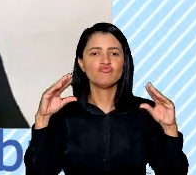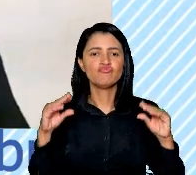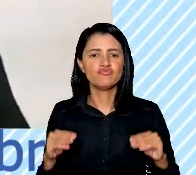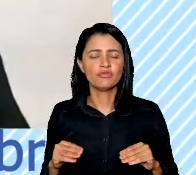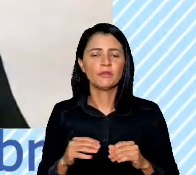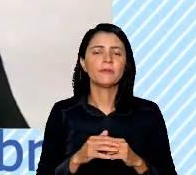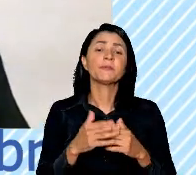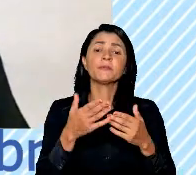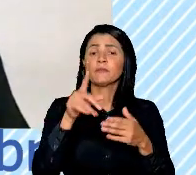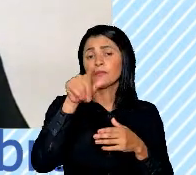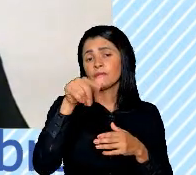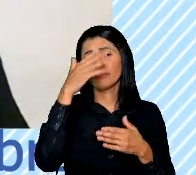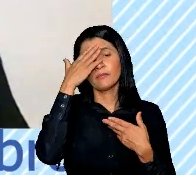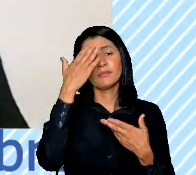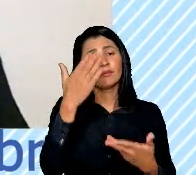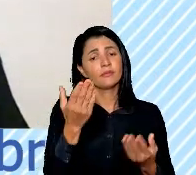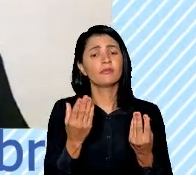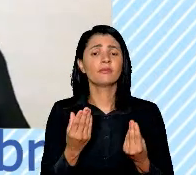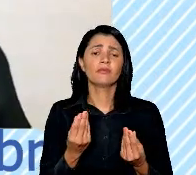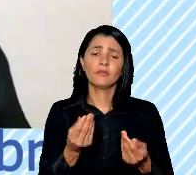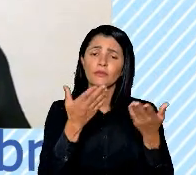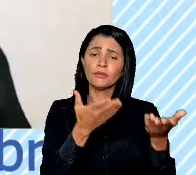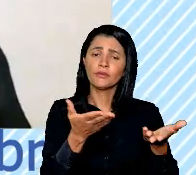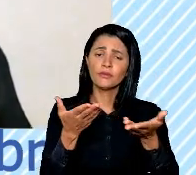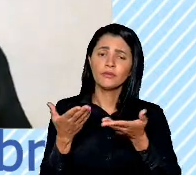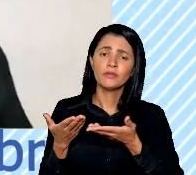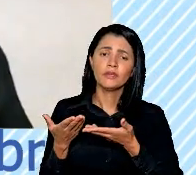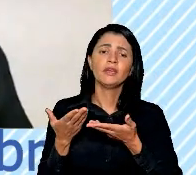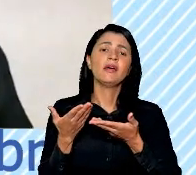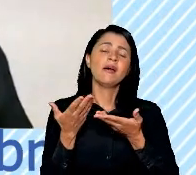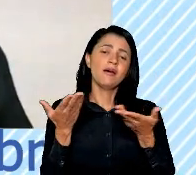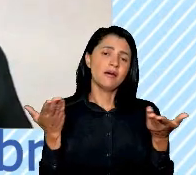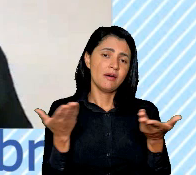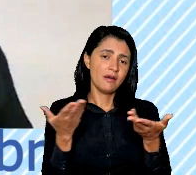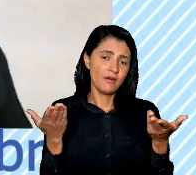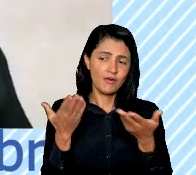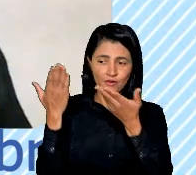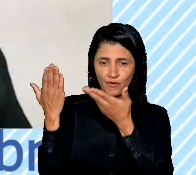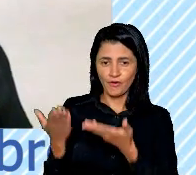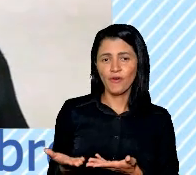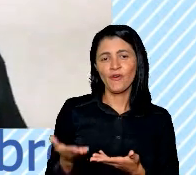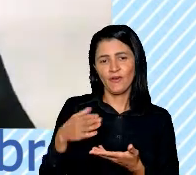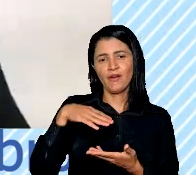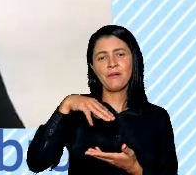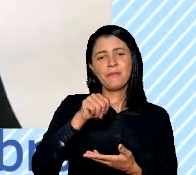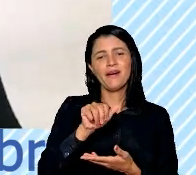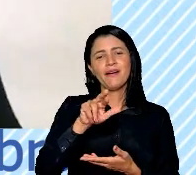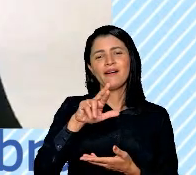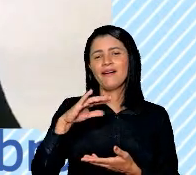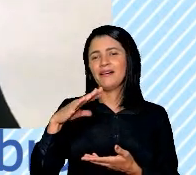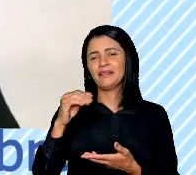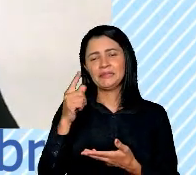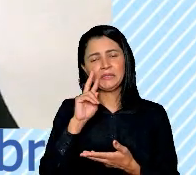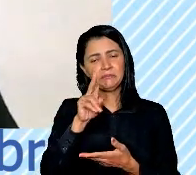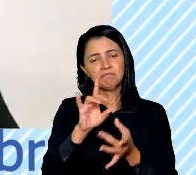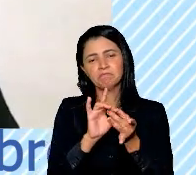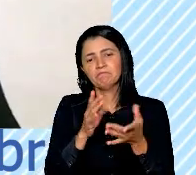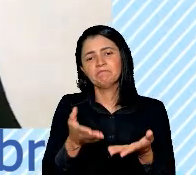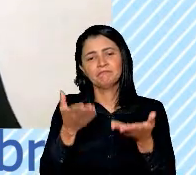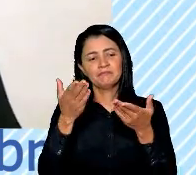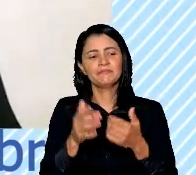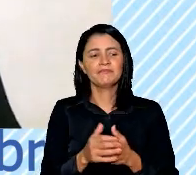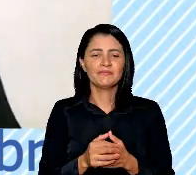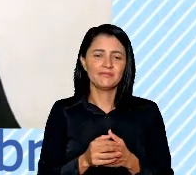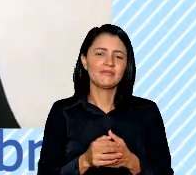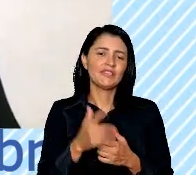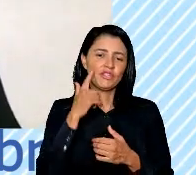é isso, eu agradeço muitíssimo o convite e agora ouço a doutora Márcia e, enfim, sigo à disposição, embora eu saiba que já